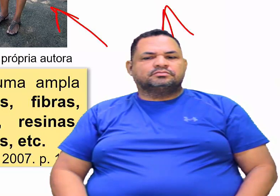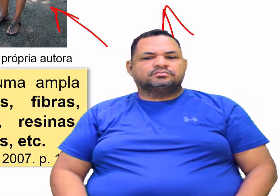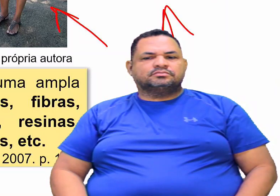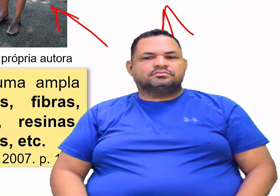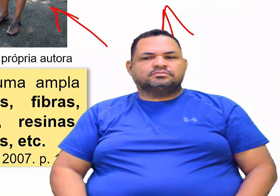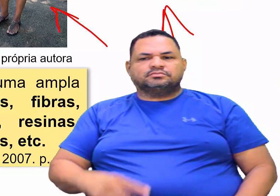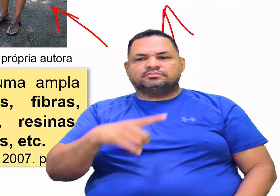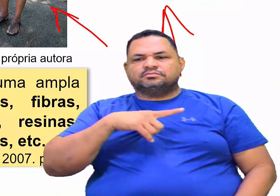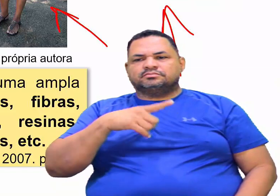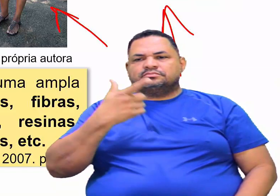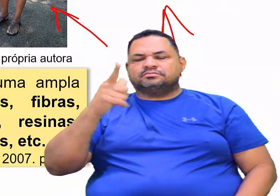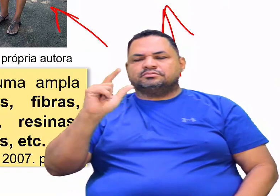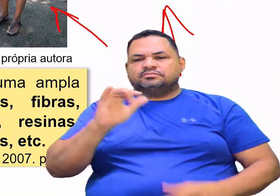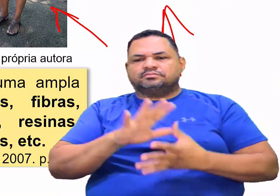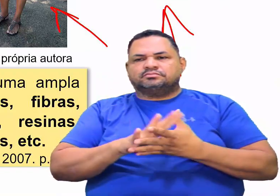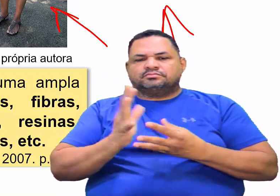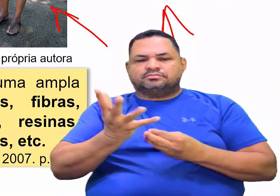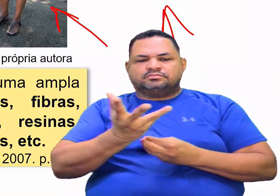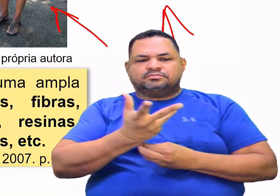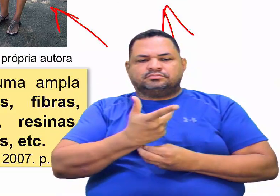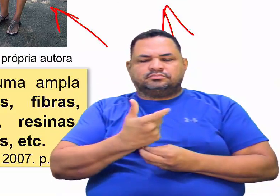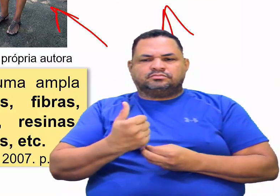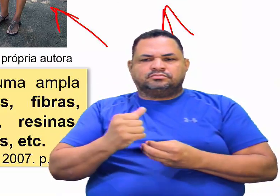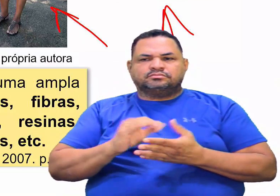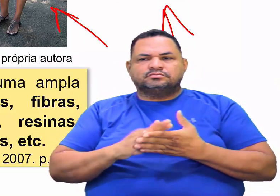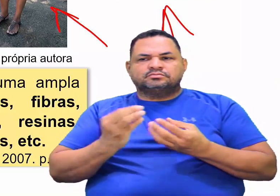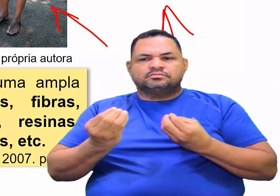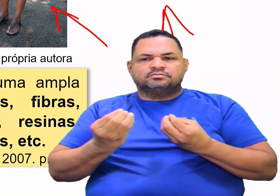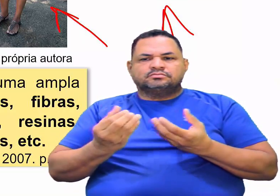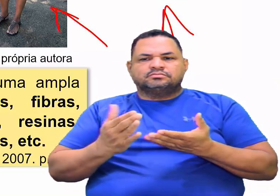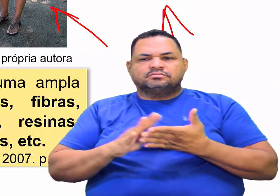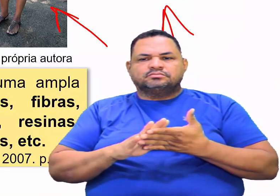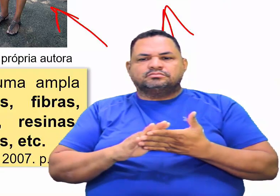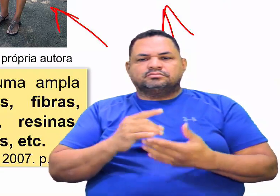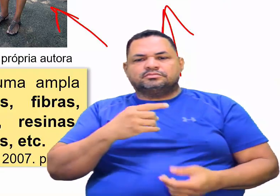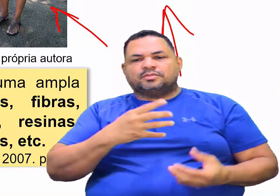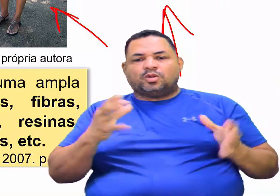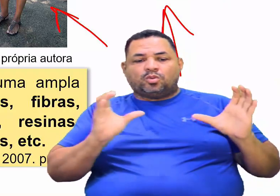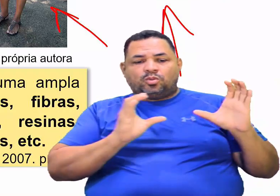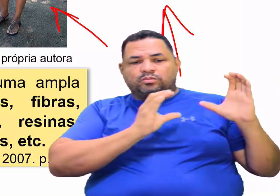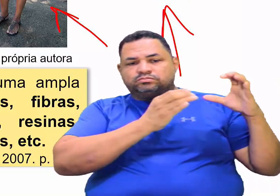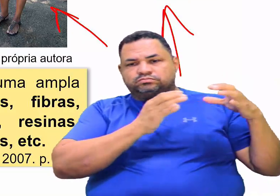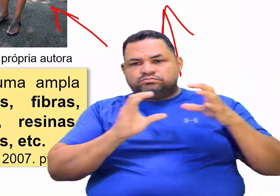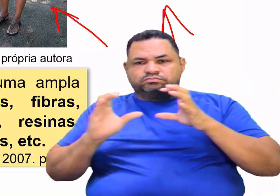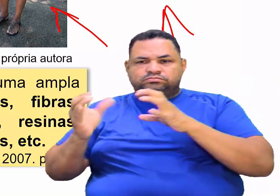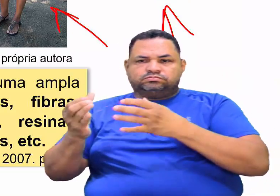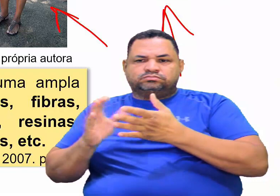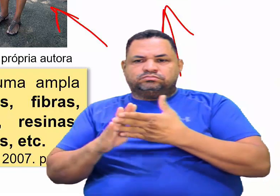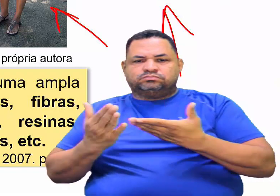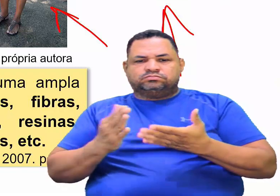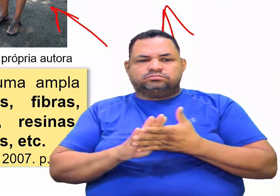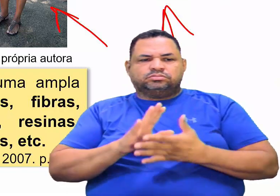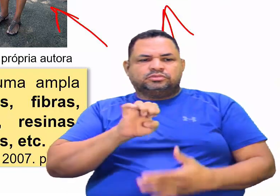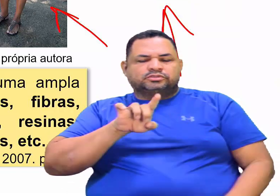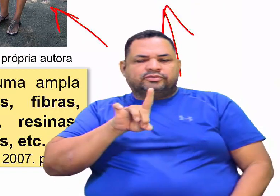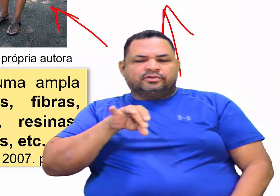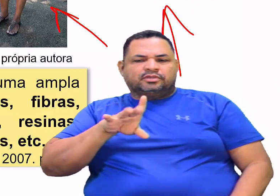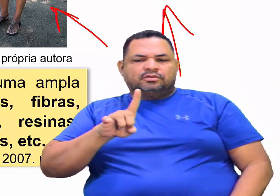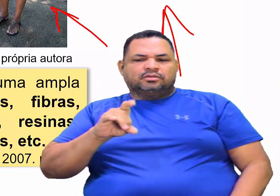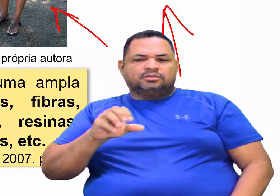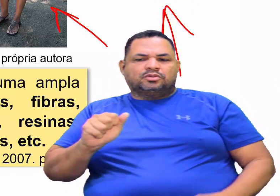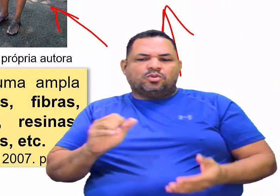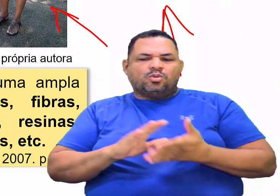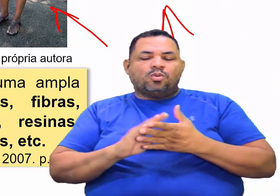essa outra arte aqui também, né, mais uma maneira, né. Então, tanto um grupo quanto o outro, silvícolas ou